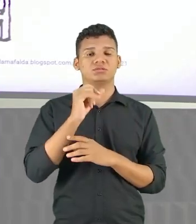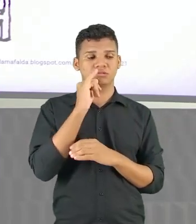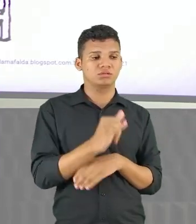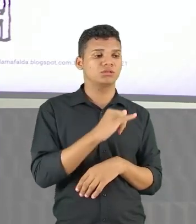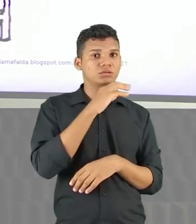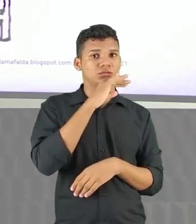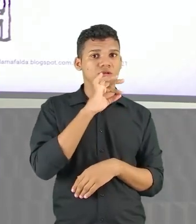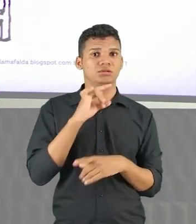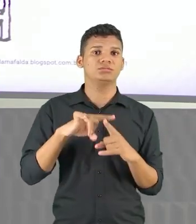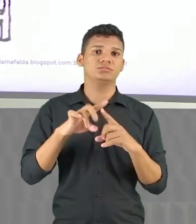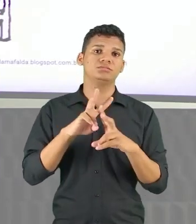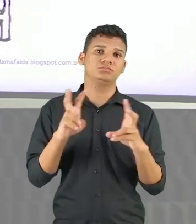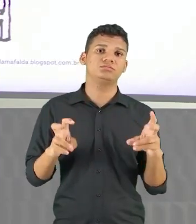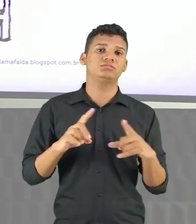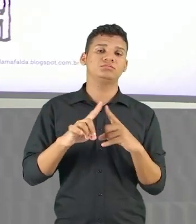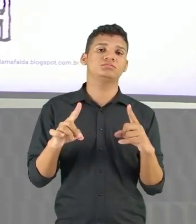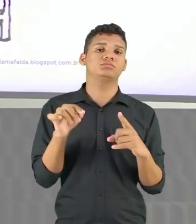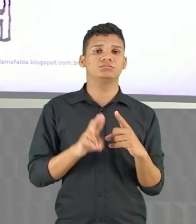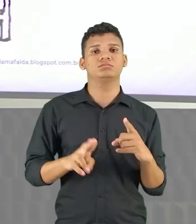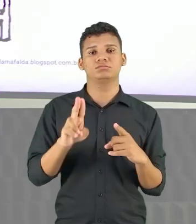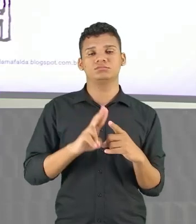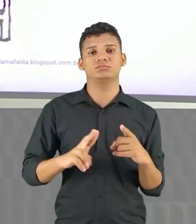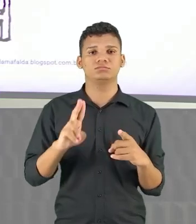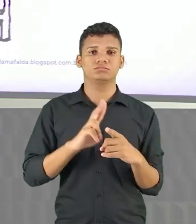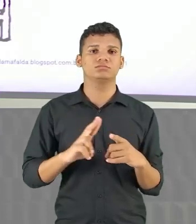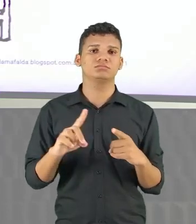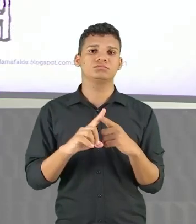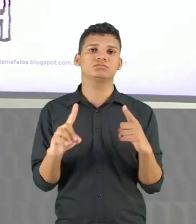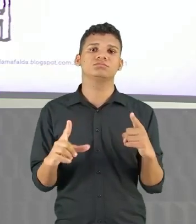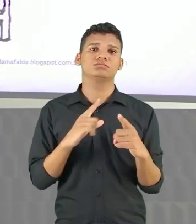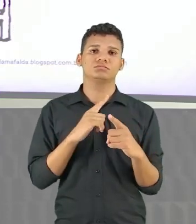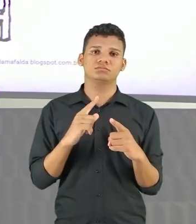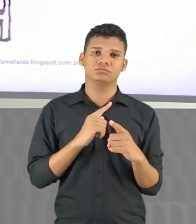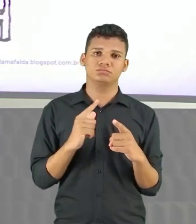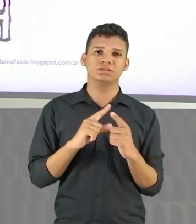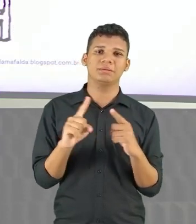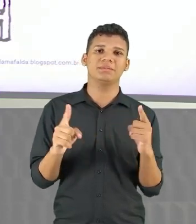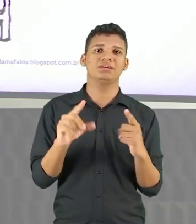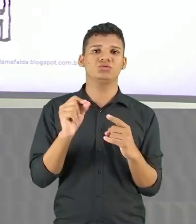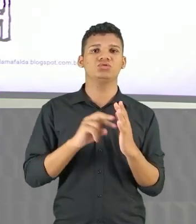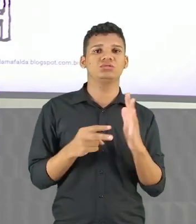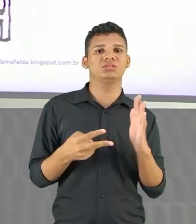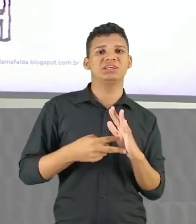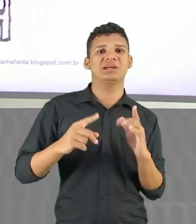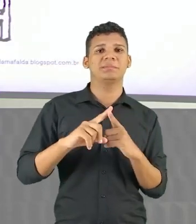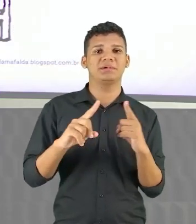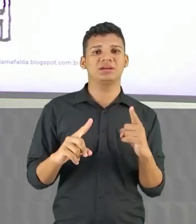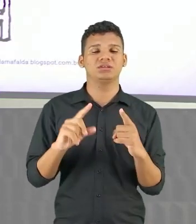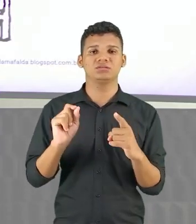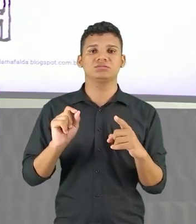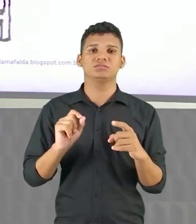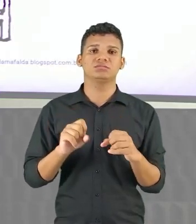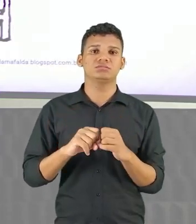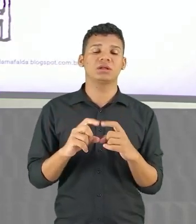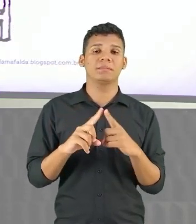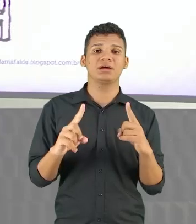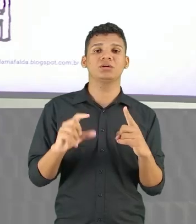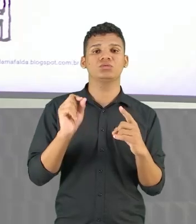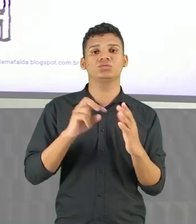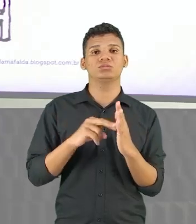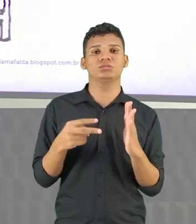Só que ele usa esse recurso morfossintático, um mais, é uma conjunção adversativa, ele dá uma quebra nessa ideia. Por quê? Ao invés dele